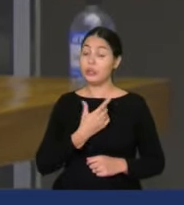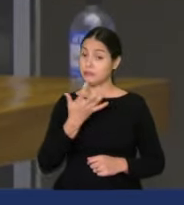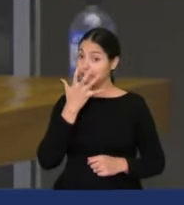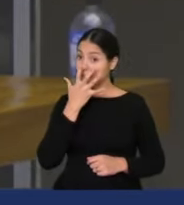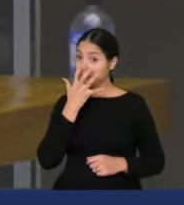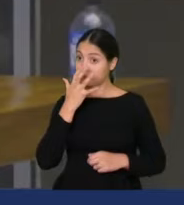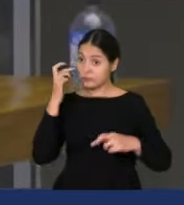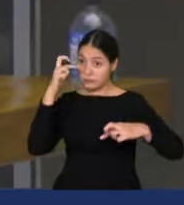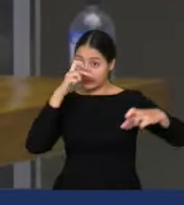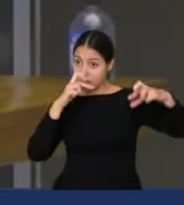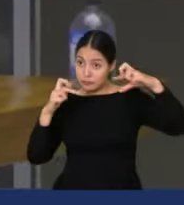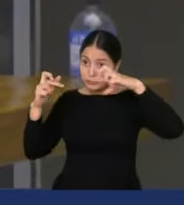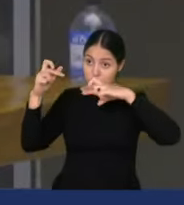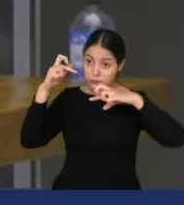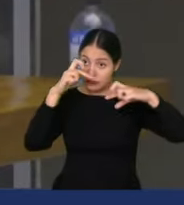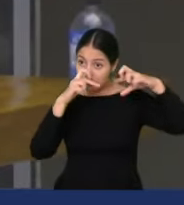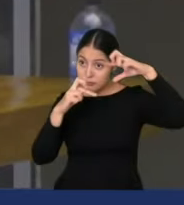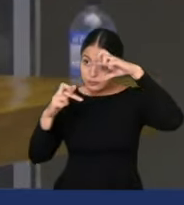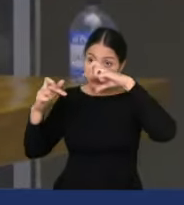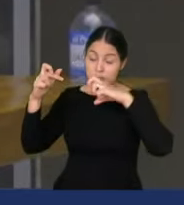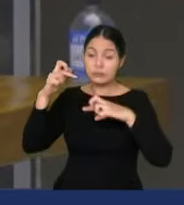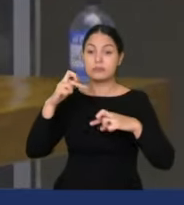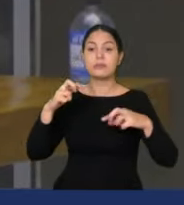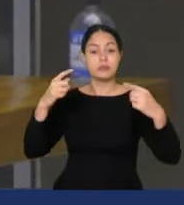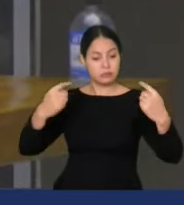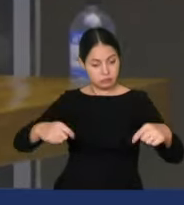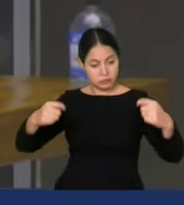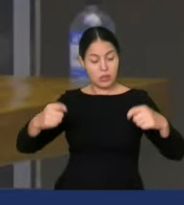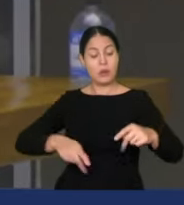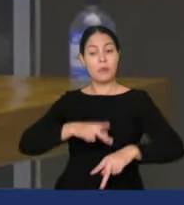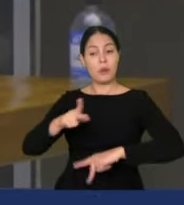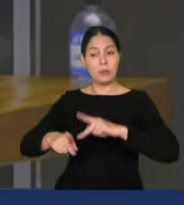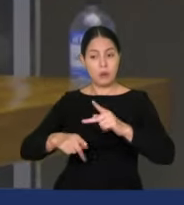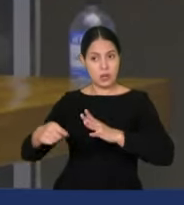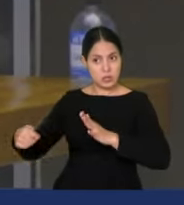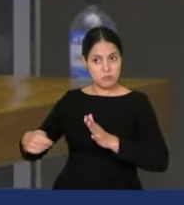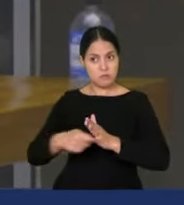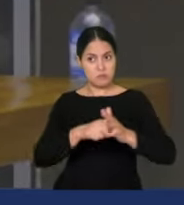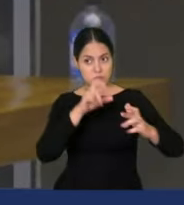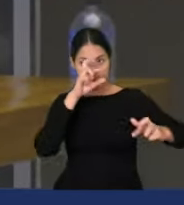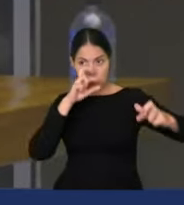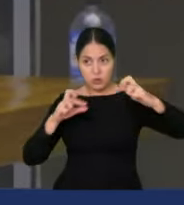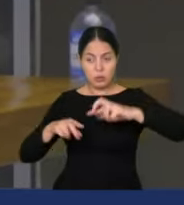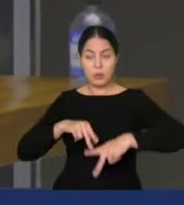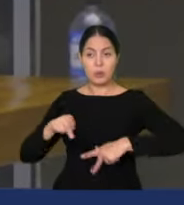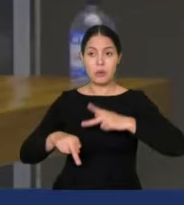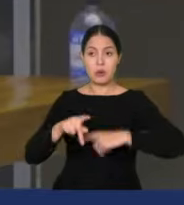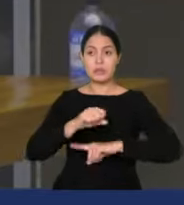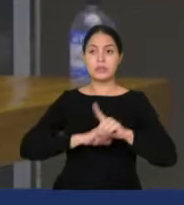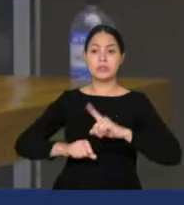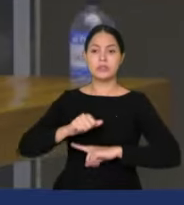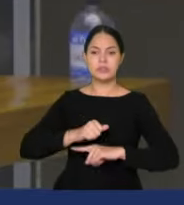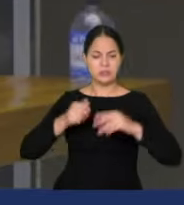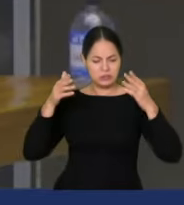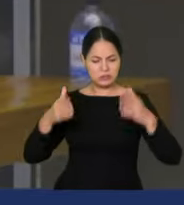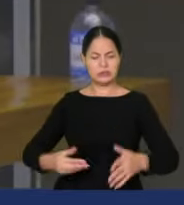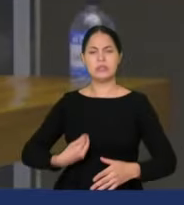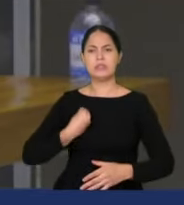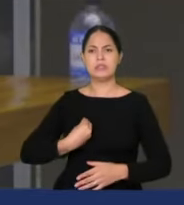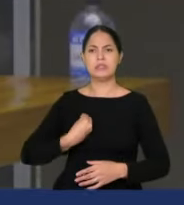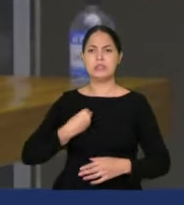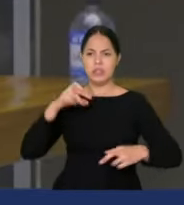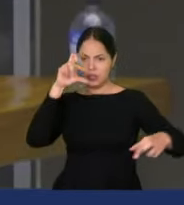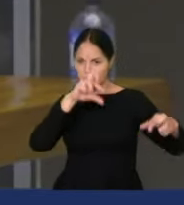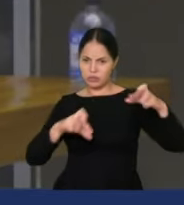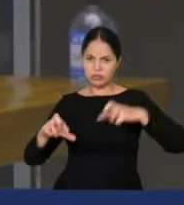com auditoria, com a sociedade civil presente, junto com os amigos da Eletrobras. A Auditoria Cidadã vai